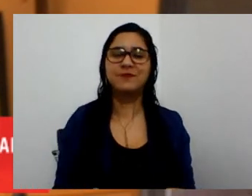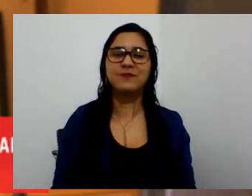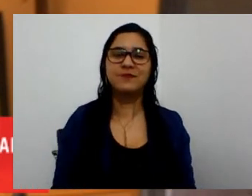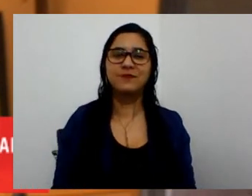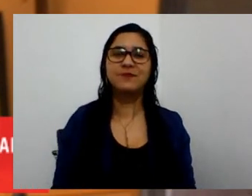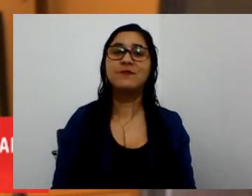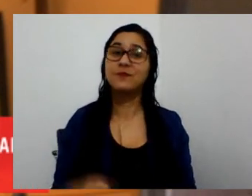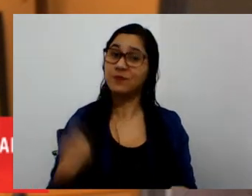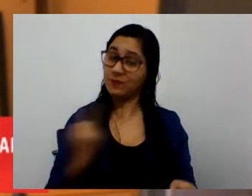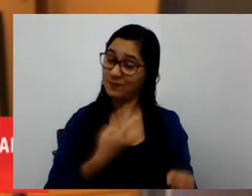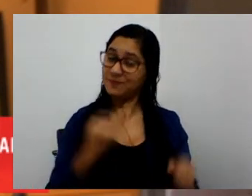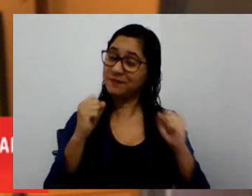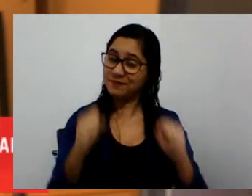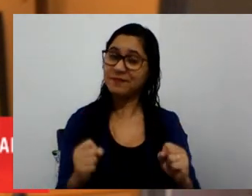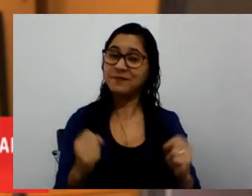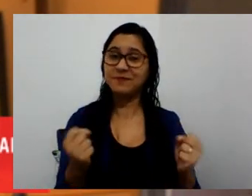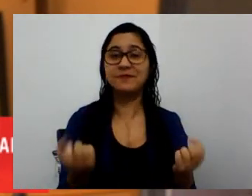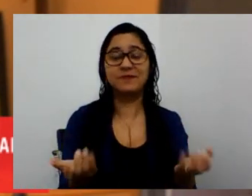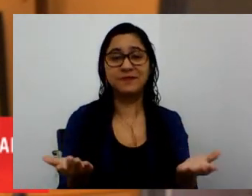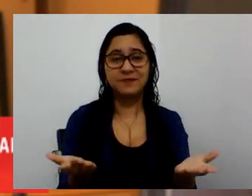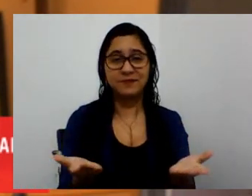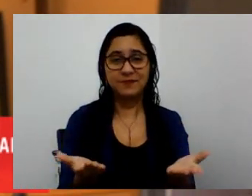nós podemos então em seguida